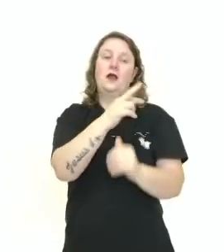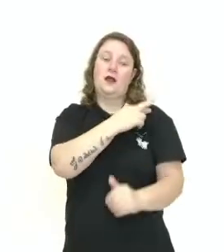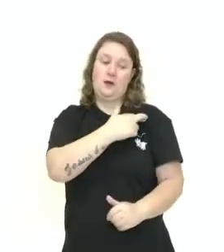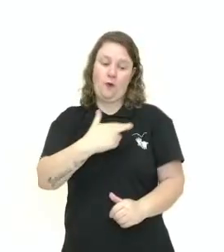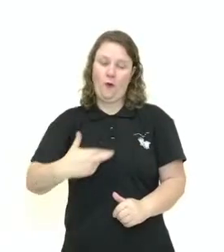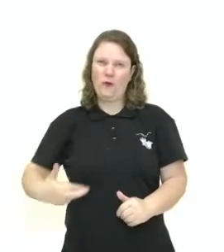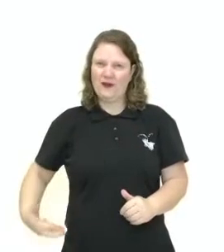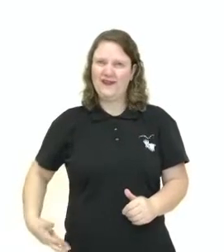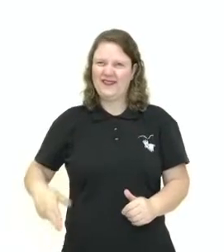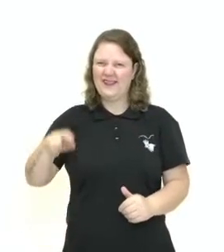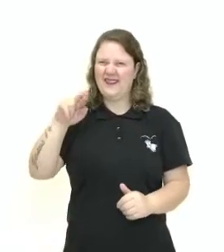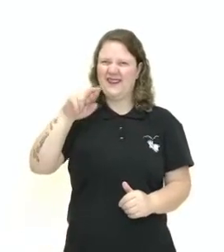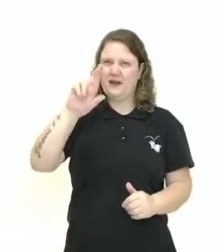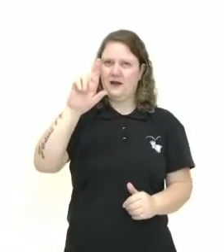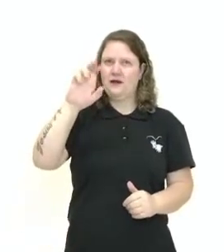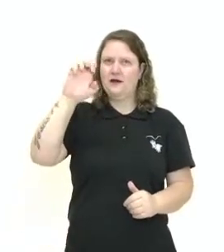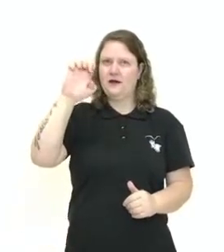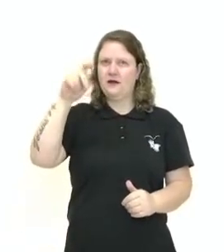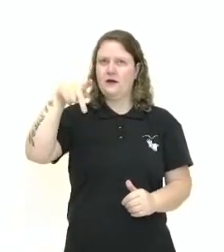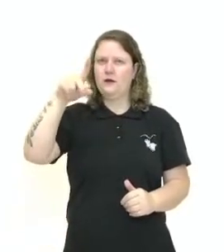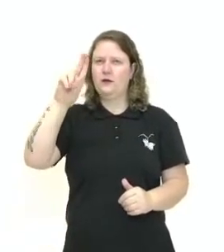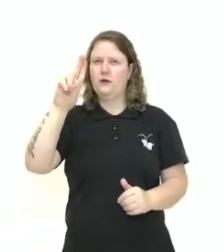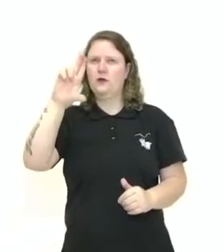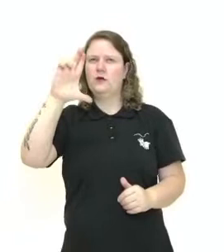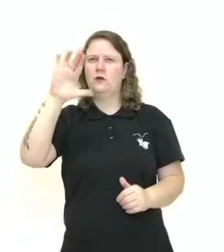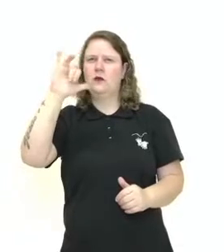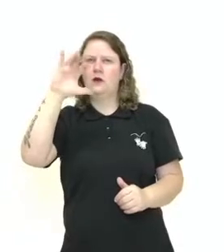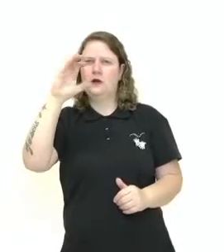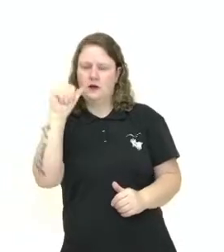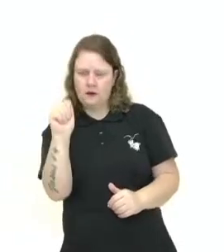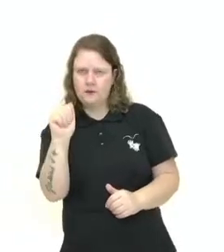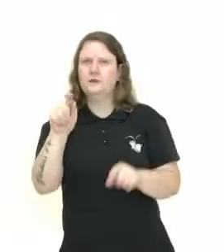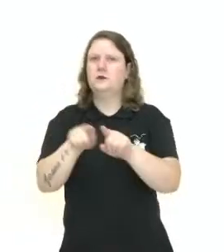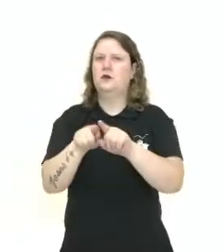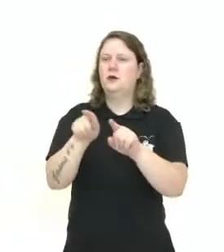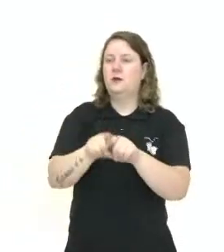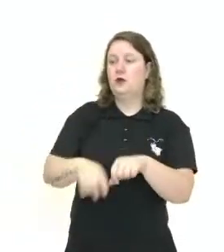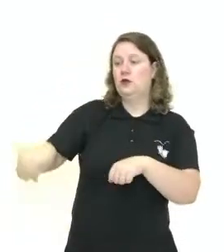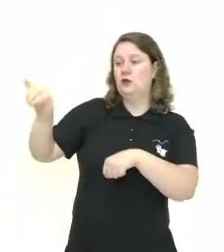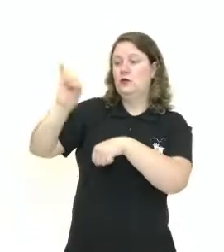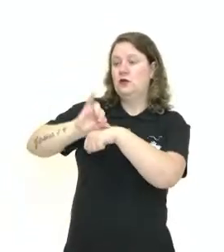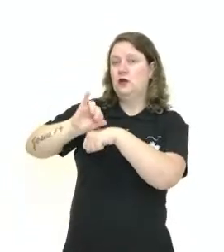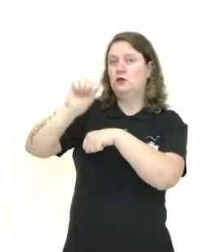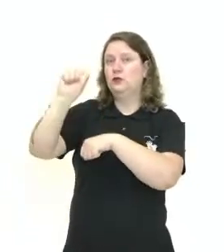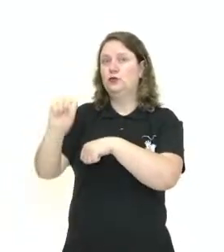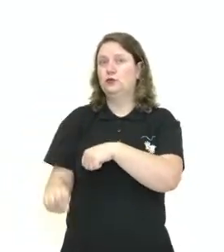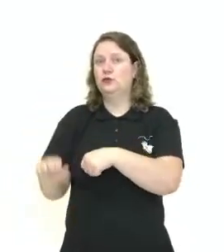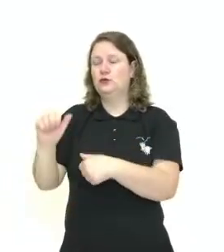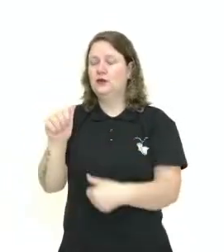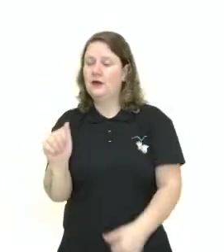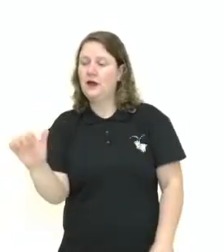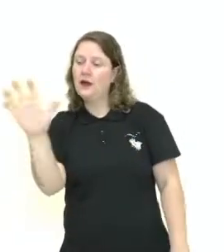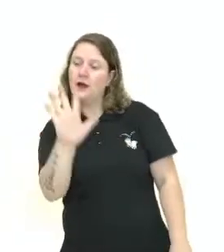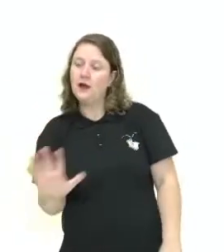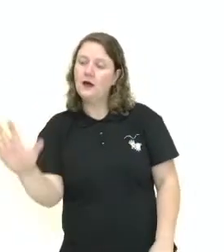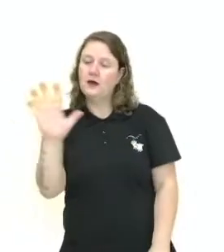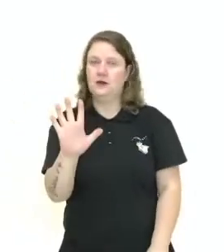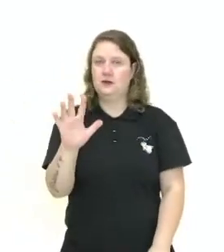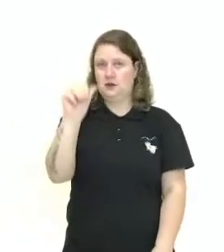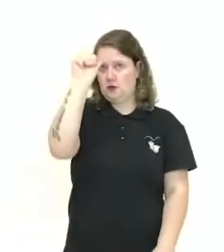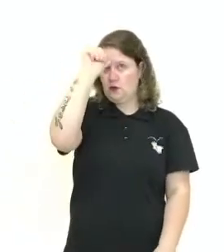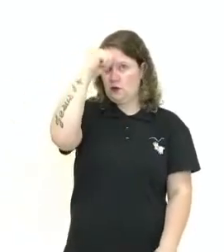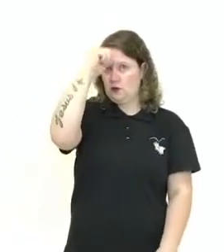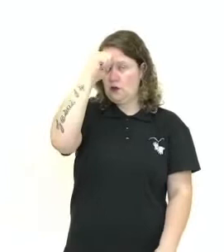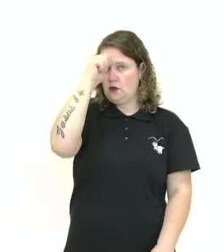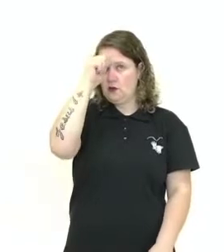país asiático, situado no centro-sul da Ásia, O território da Índia é de uma área ali de